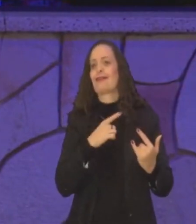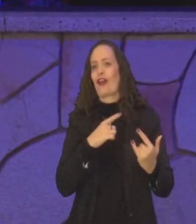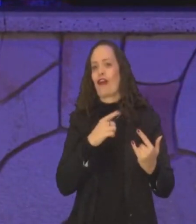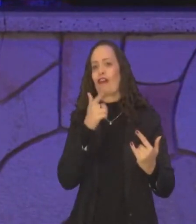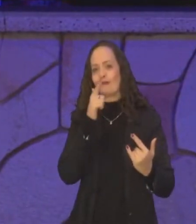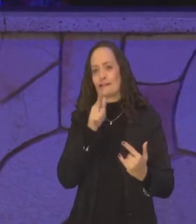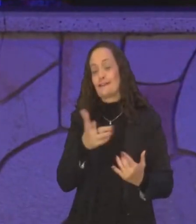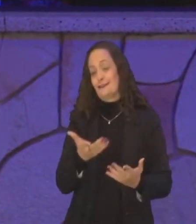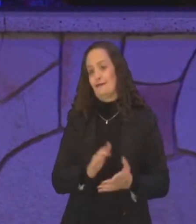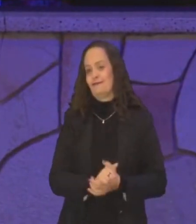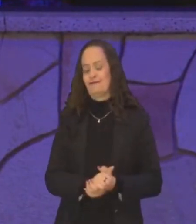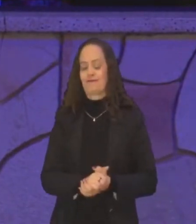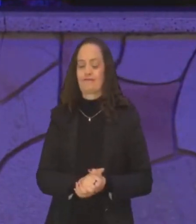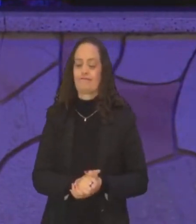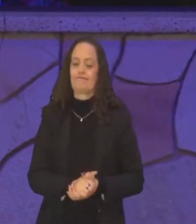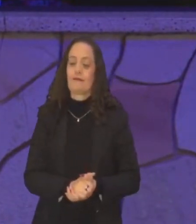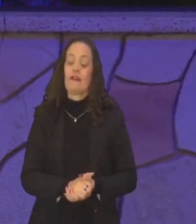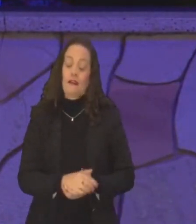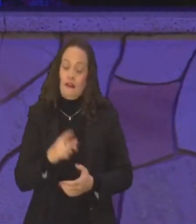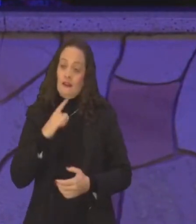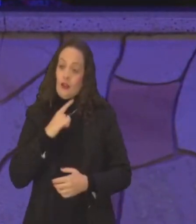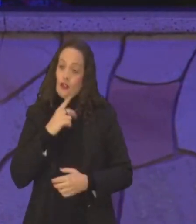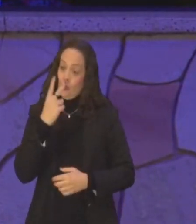que o Senhor Jesus faz.